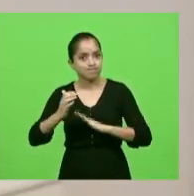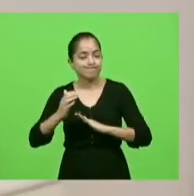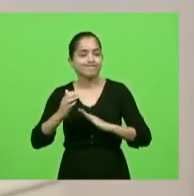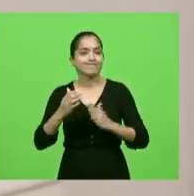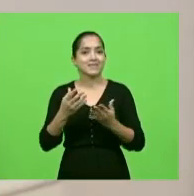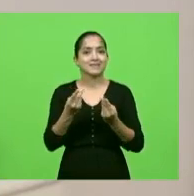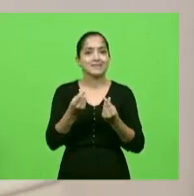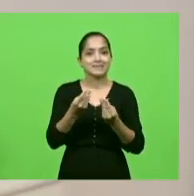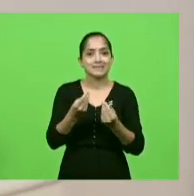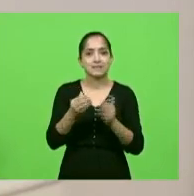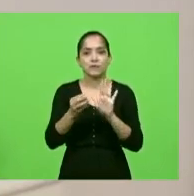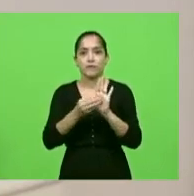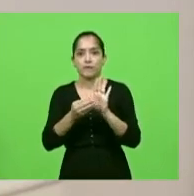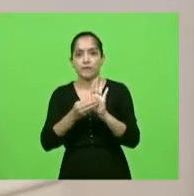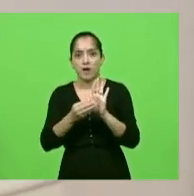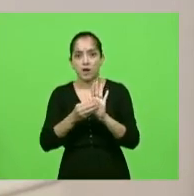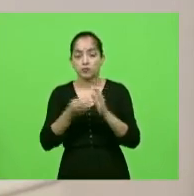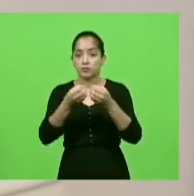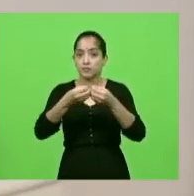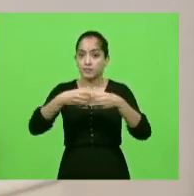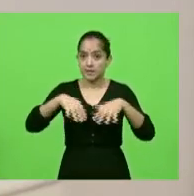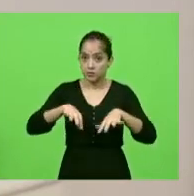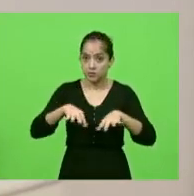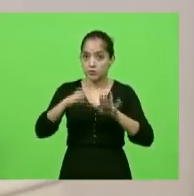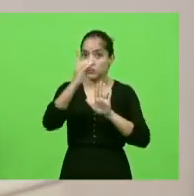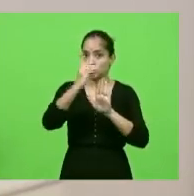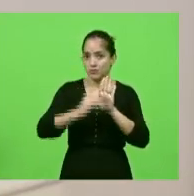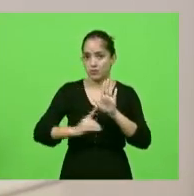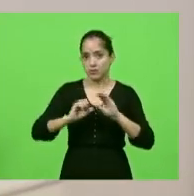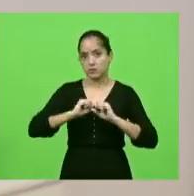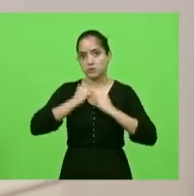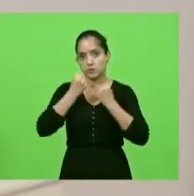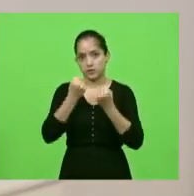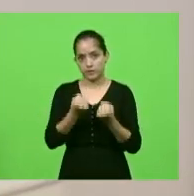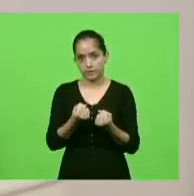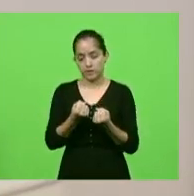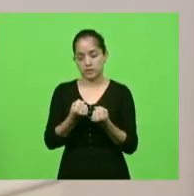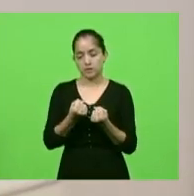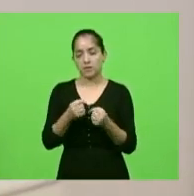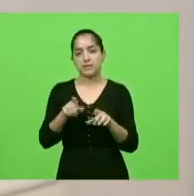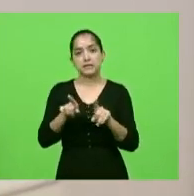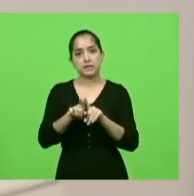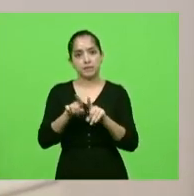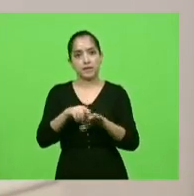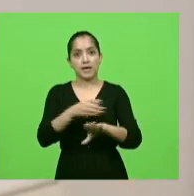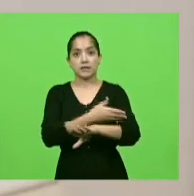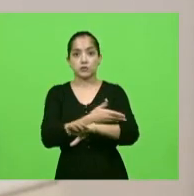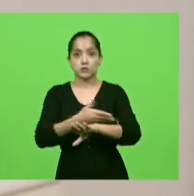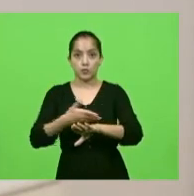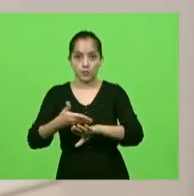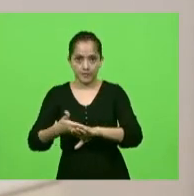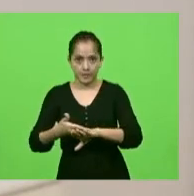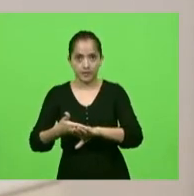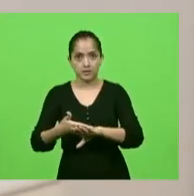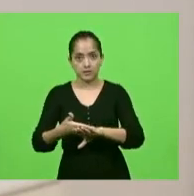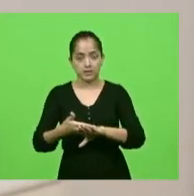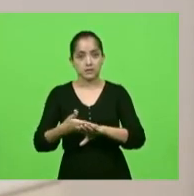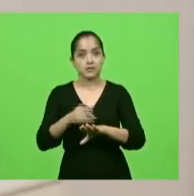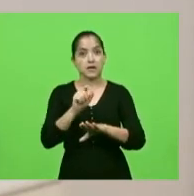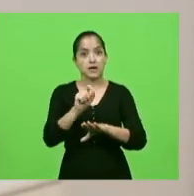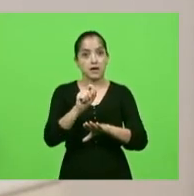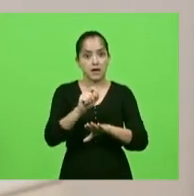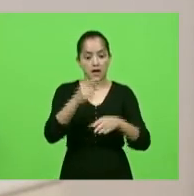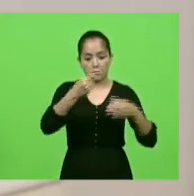e, inclusive, prejudica o exercício do direito de defesa. As condutas relatadas são preponderantemente atribuídas à